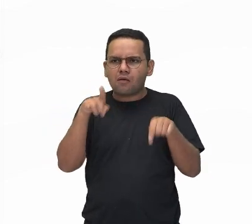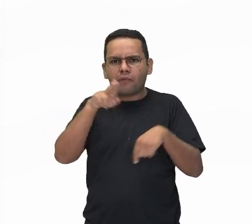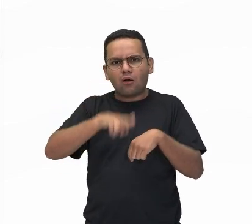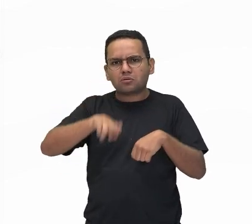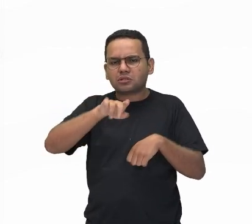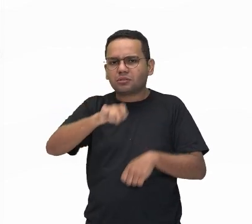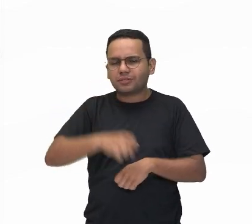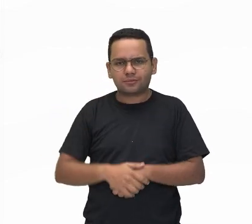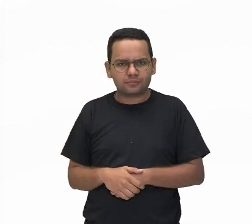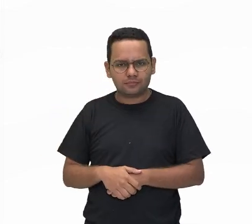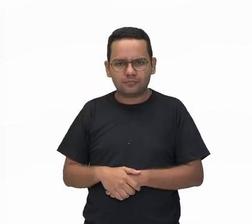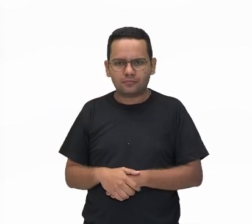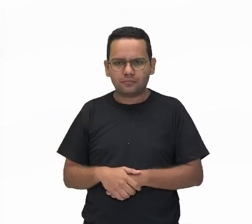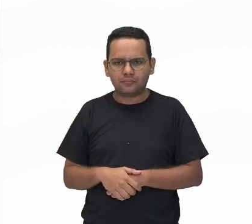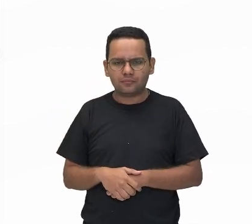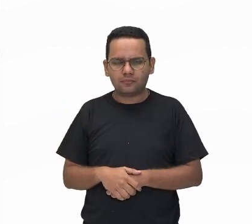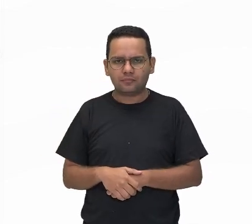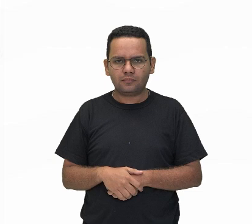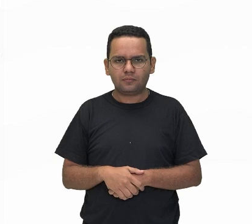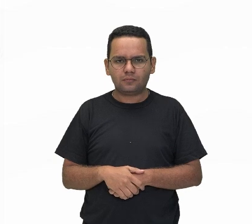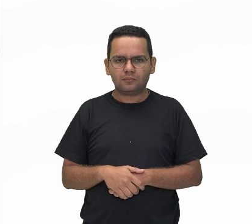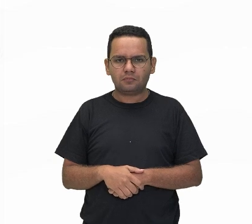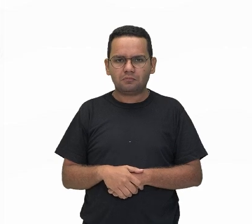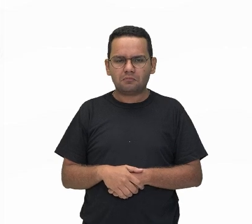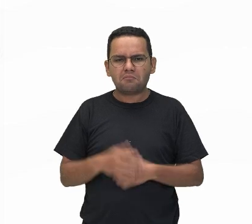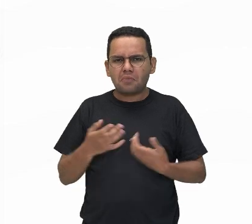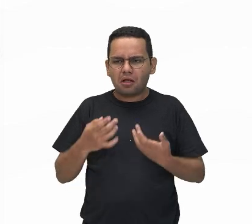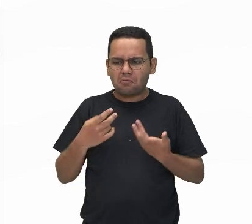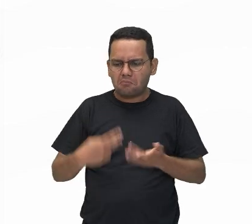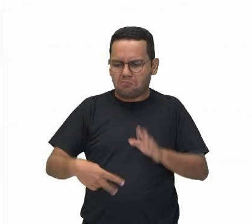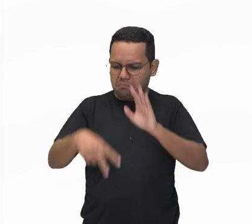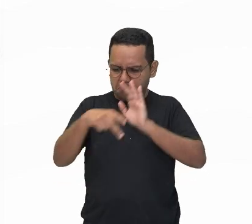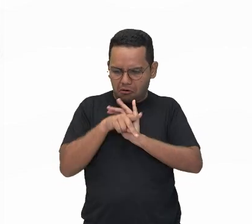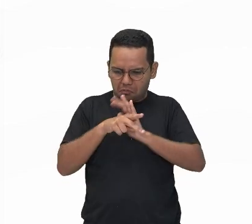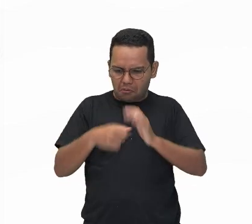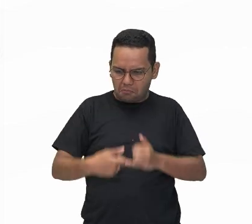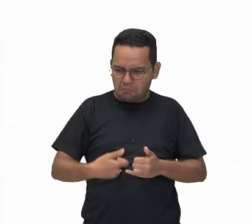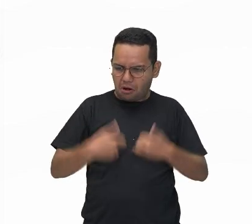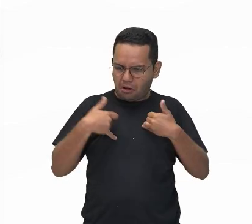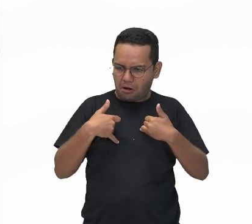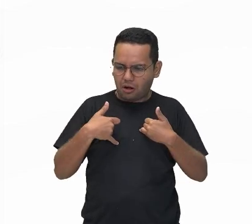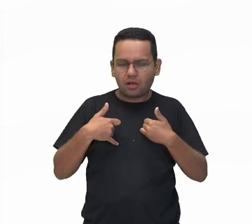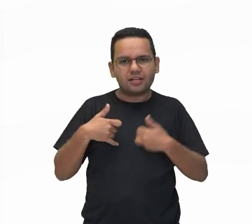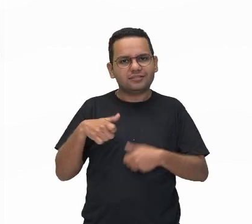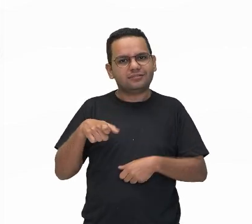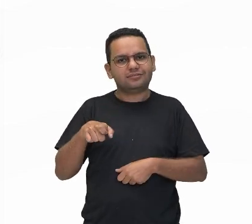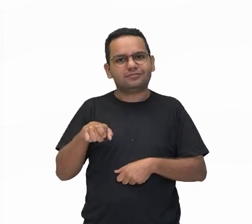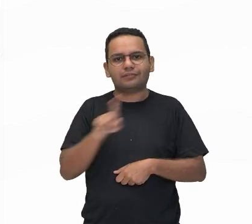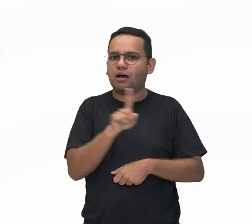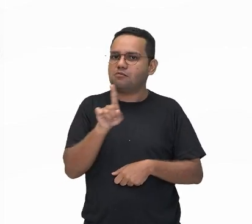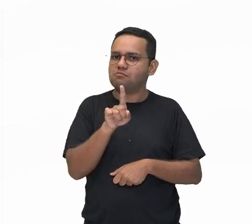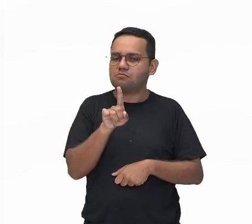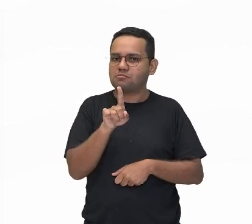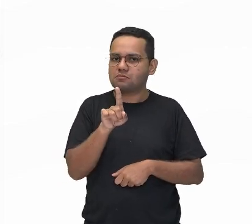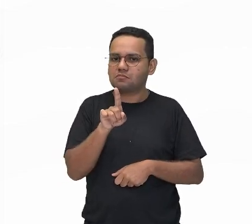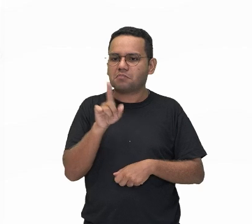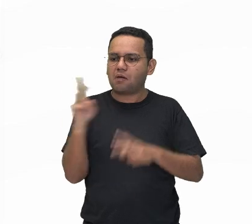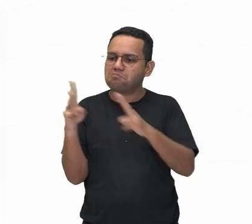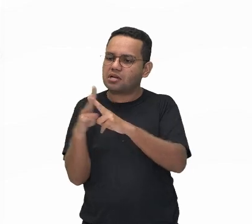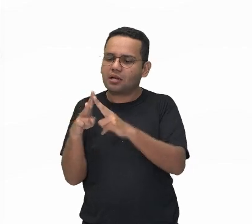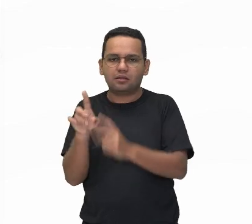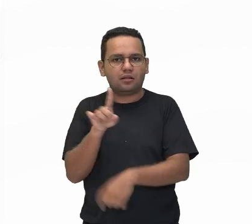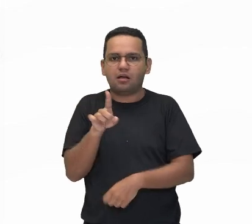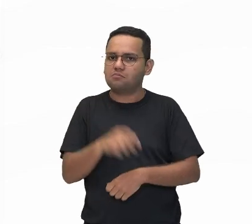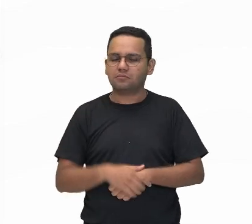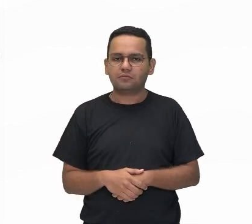artifícios para ganho, para benefício próprio, no sentido de brigar com alguém, justamente porque por trás dessas lutas